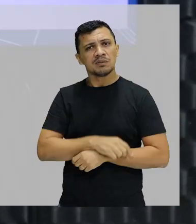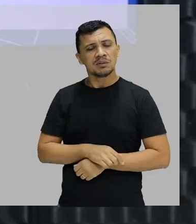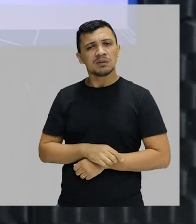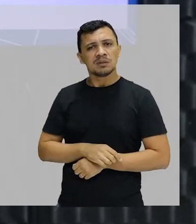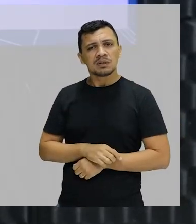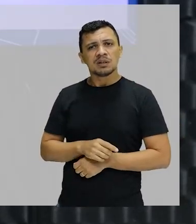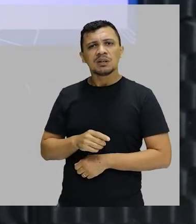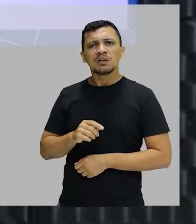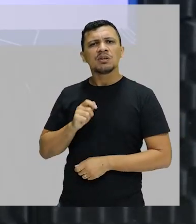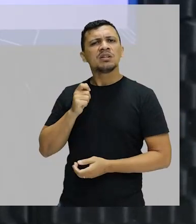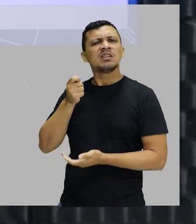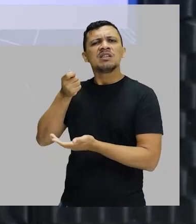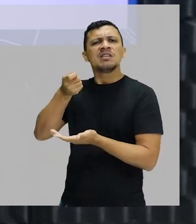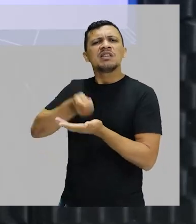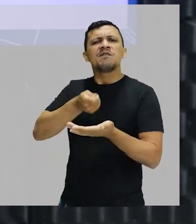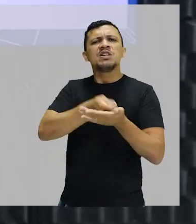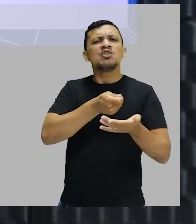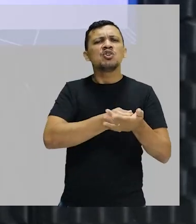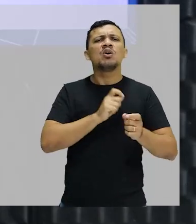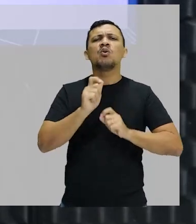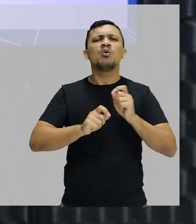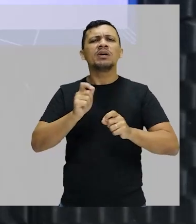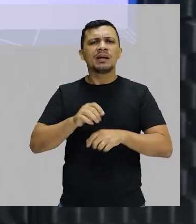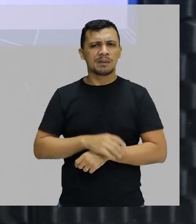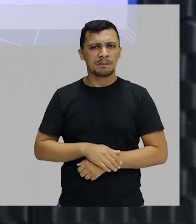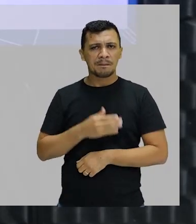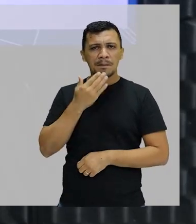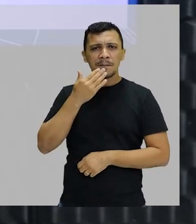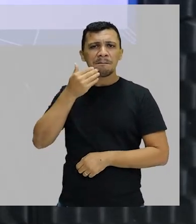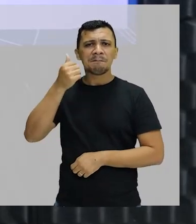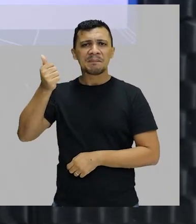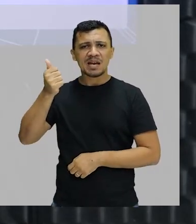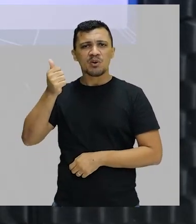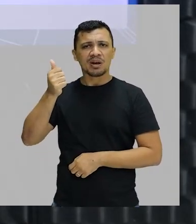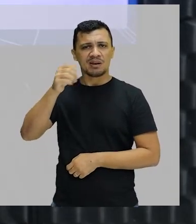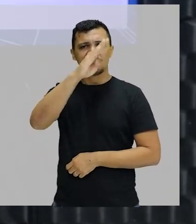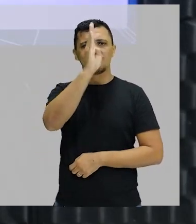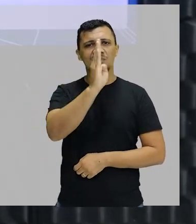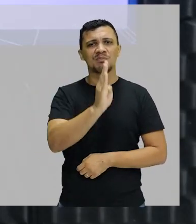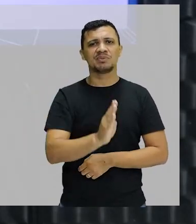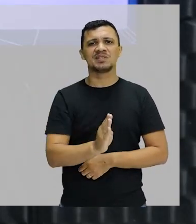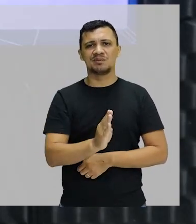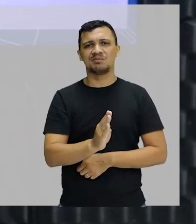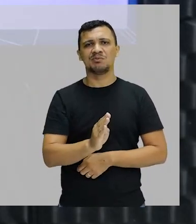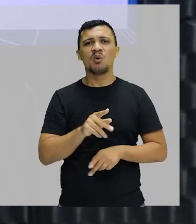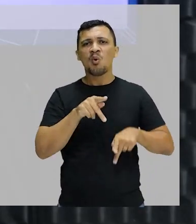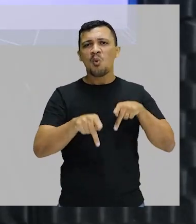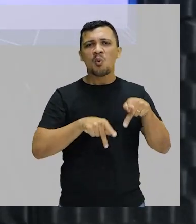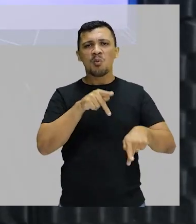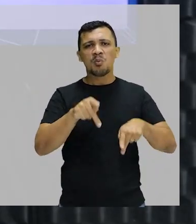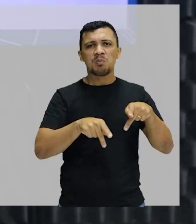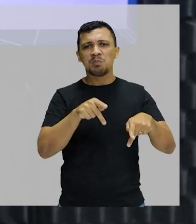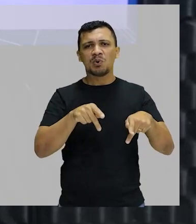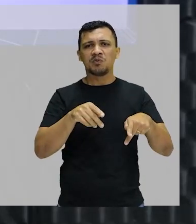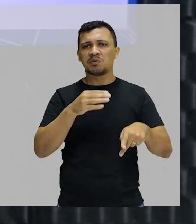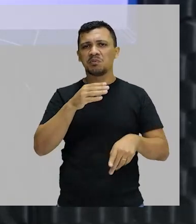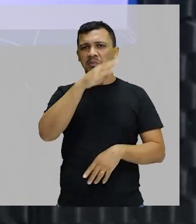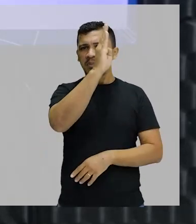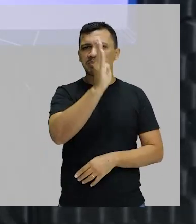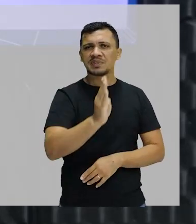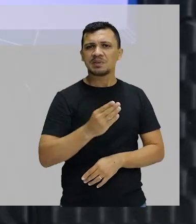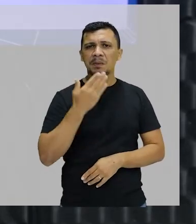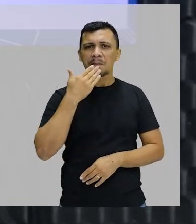entre aspas, melhorar a nação brasileira. E essa ideia de melhoramento da nação brasileira passaria por uma